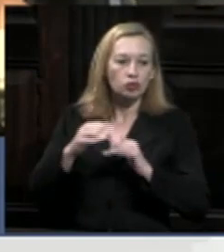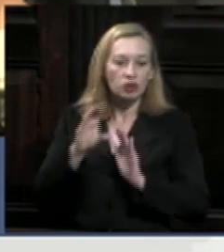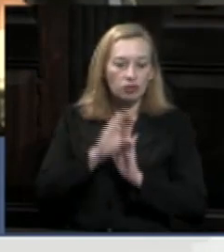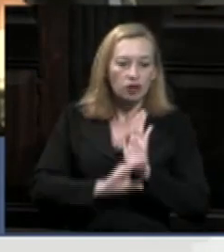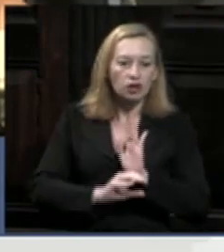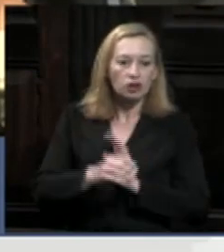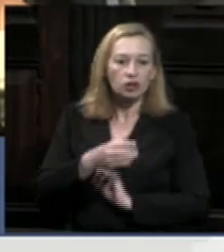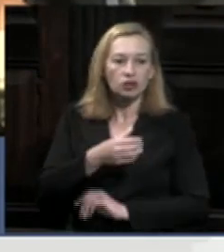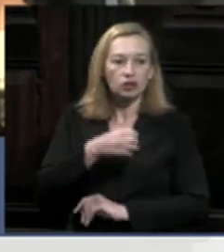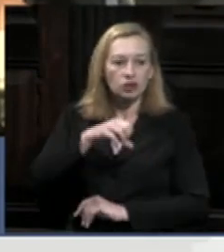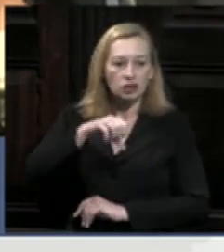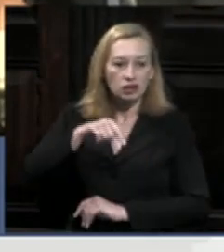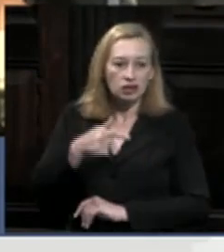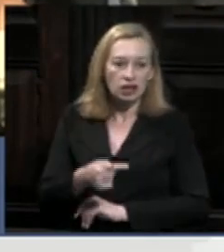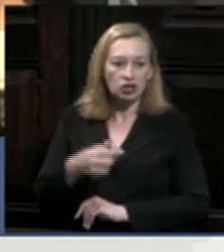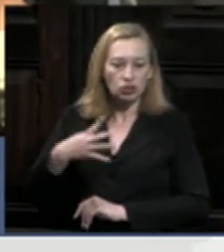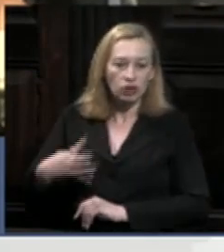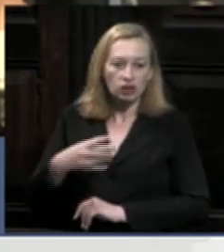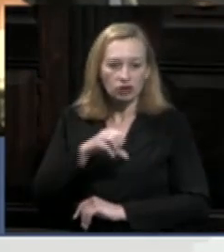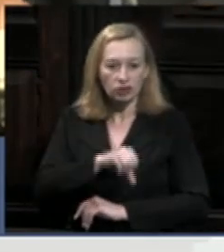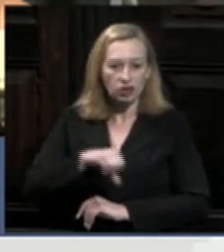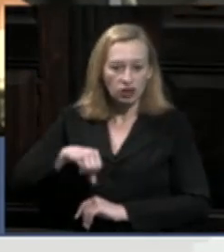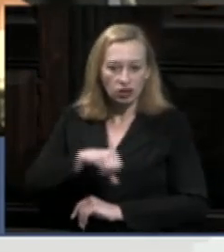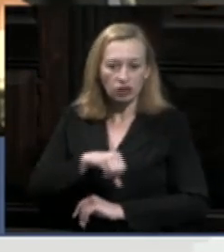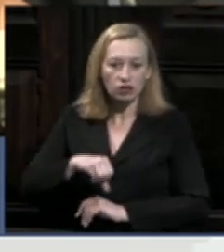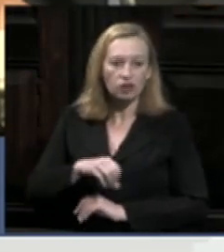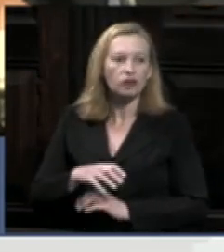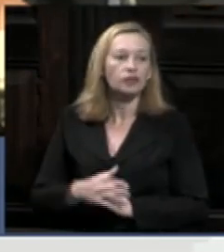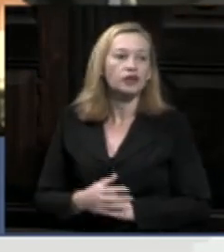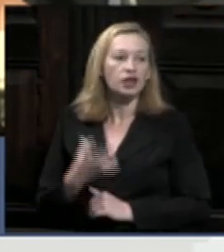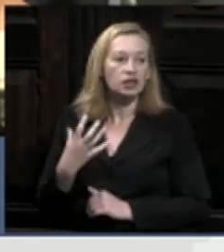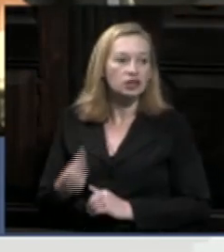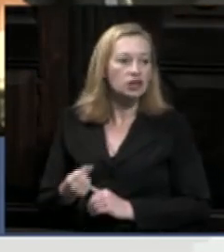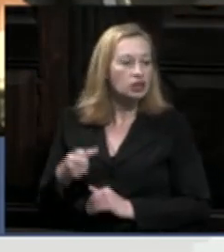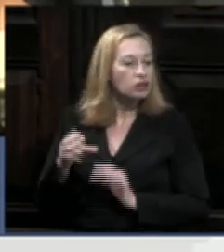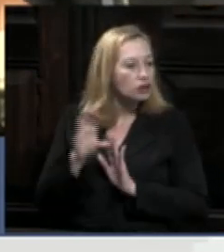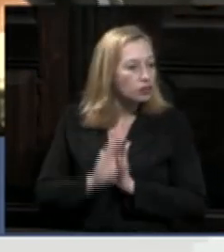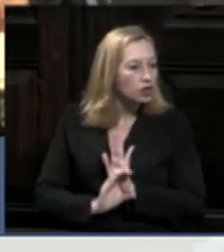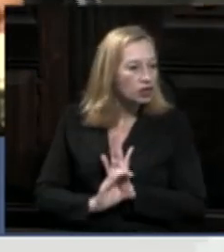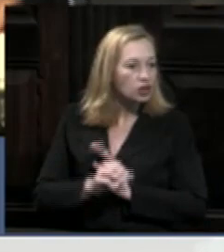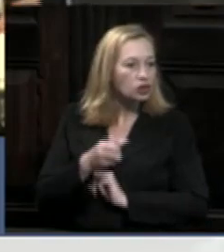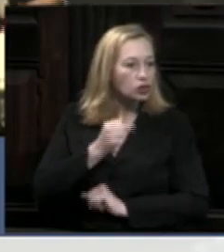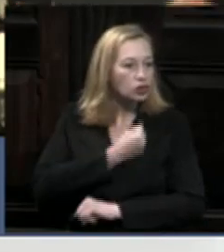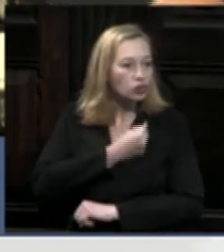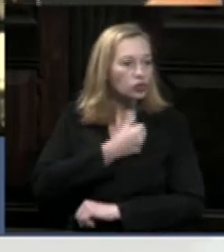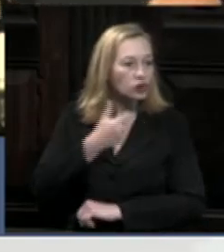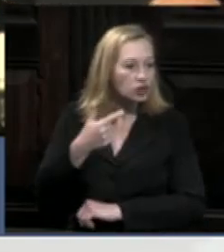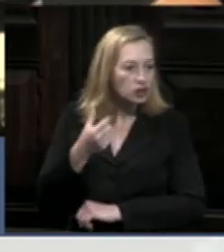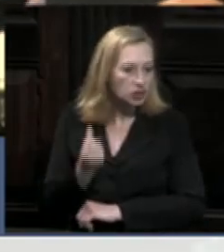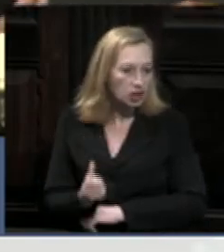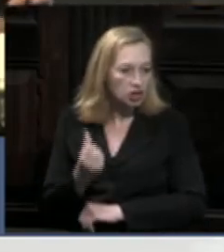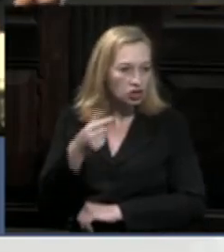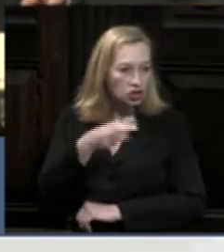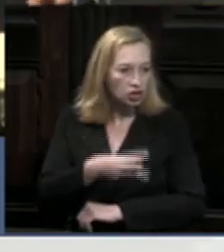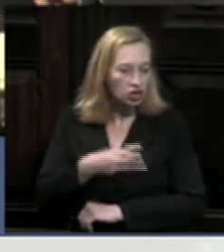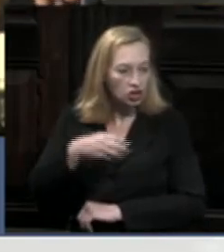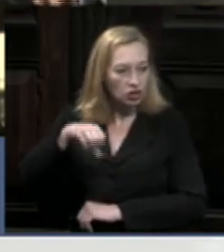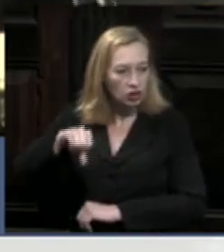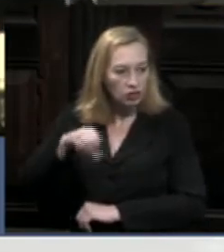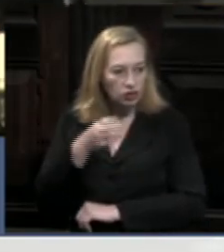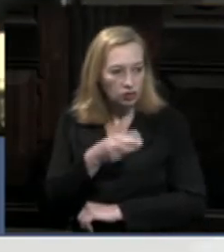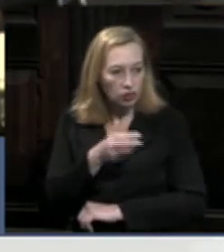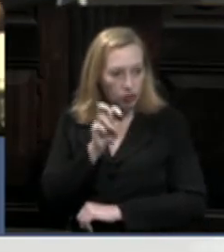89 colaborar com subemendas aglutinativa vencimento número 6 39 54 3292